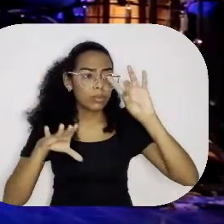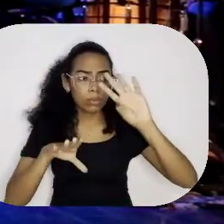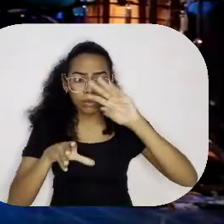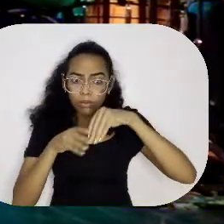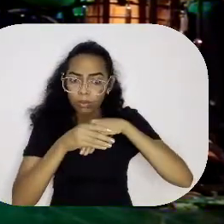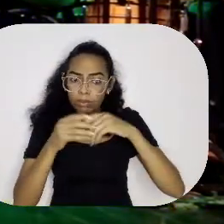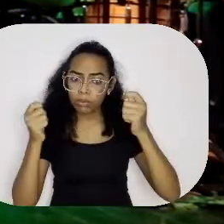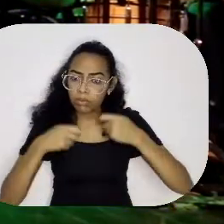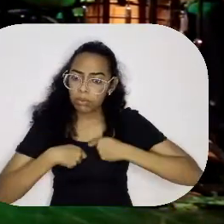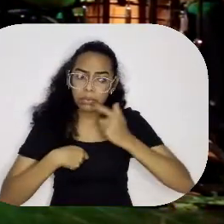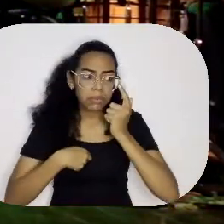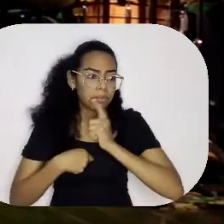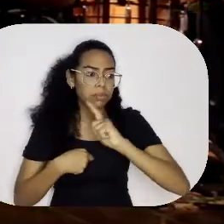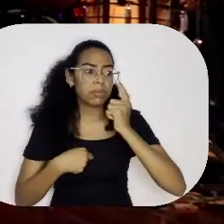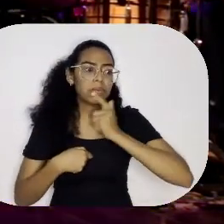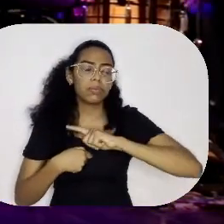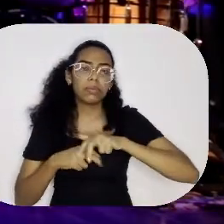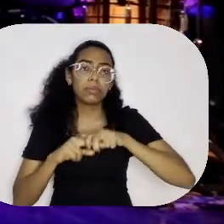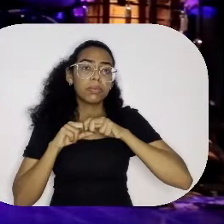pode criar.